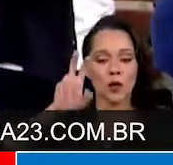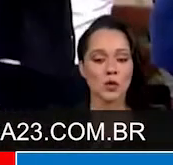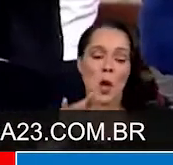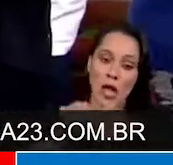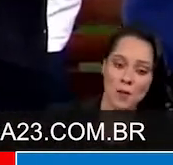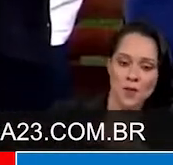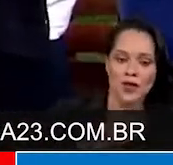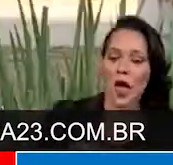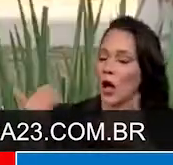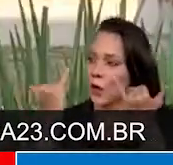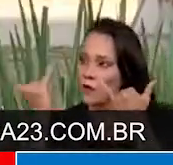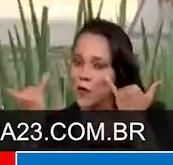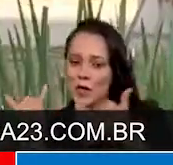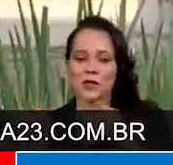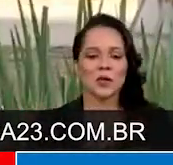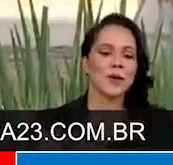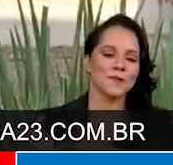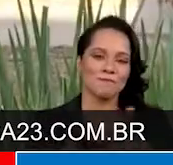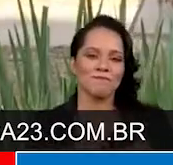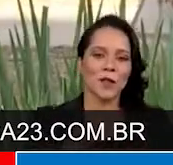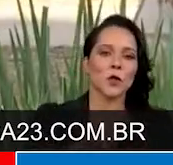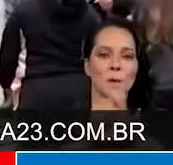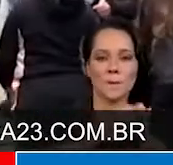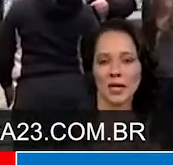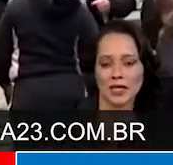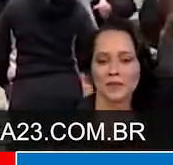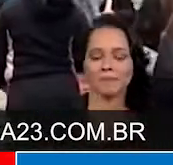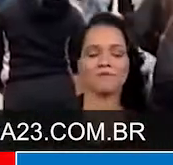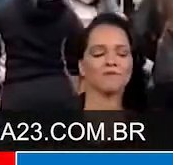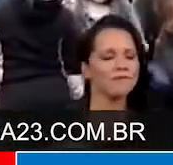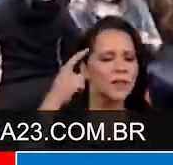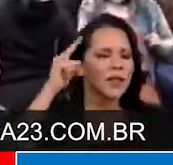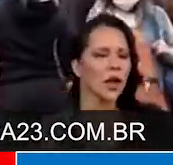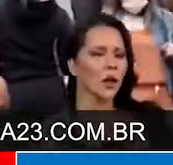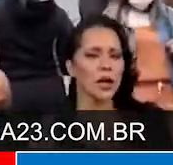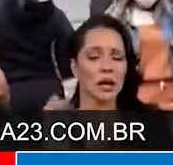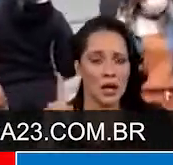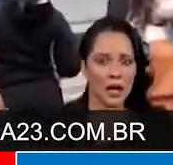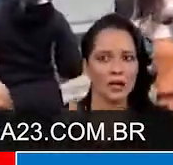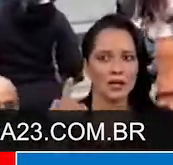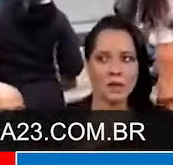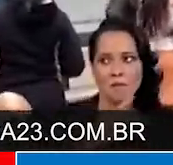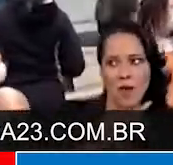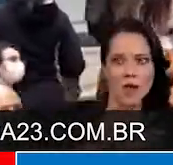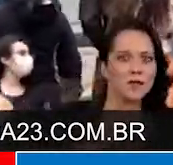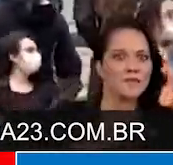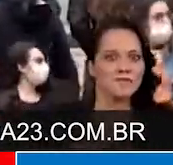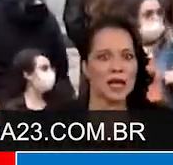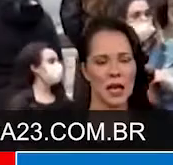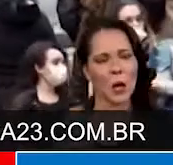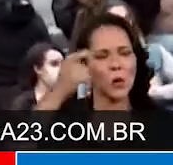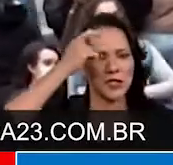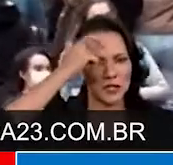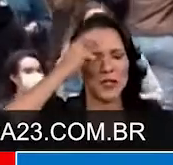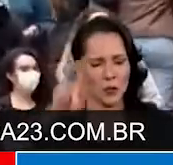esse cenário com informações e atividades ao longo do mês. A ideia é quebrar paradigmas e conscientizar